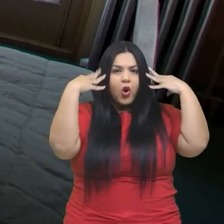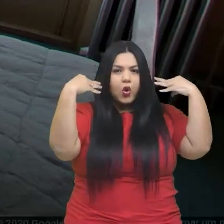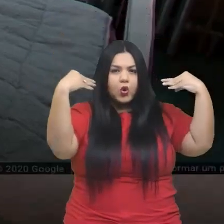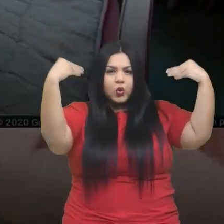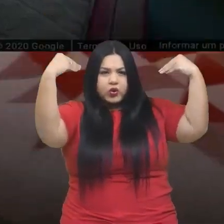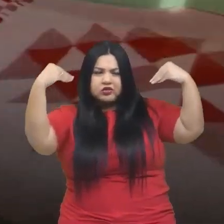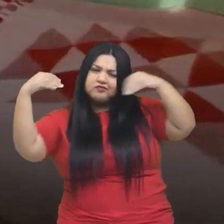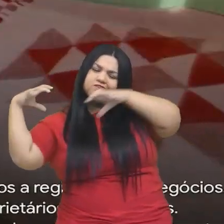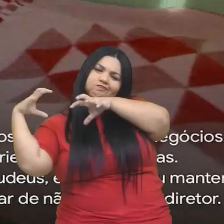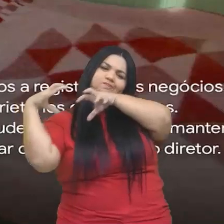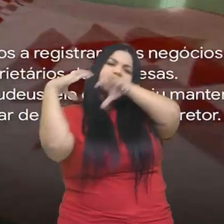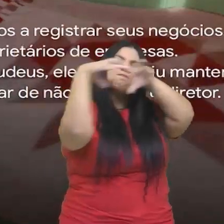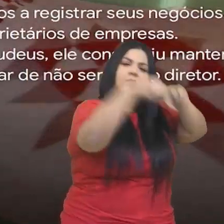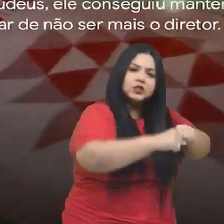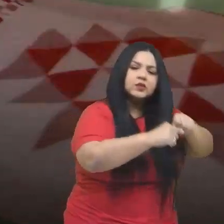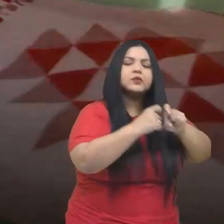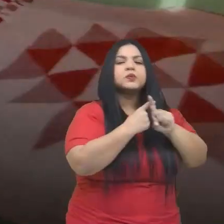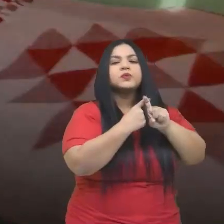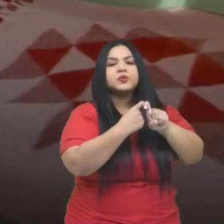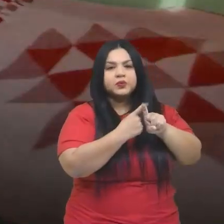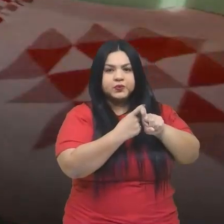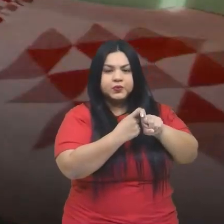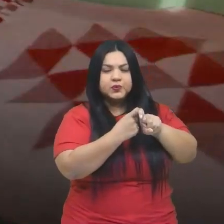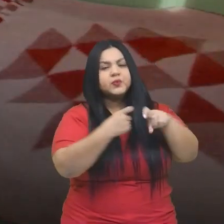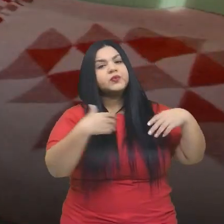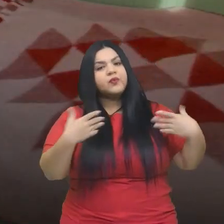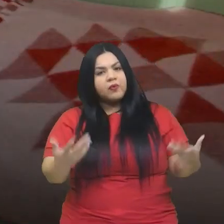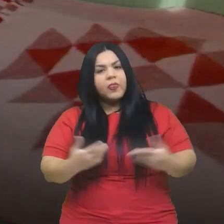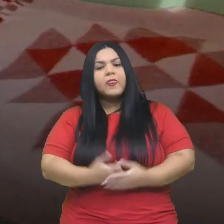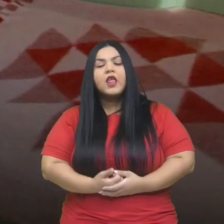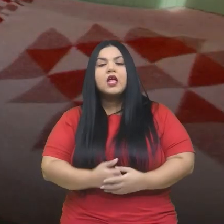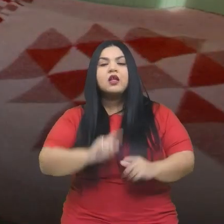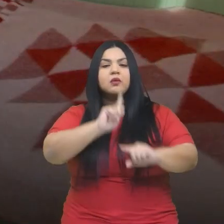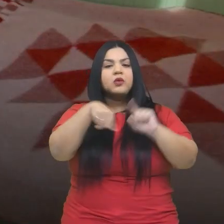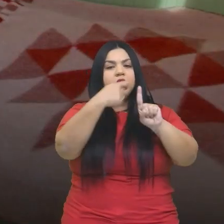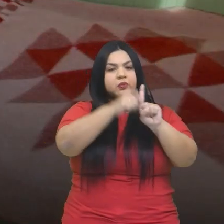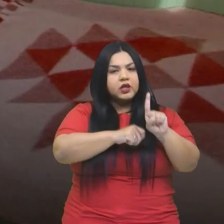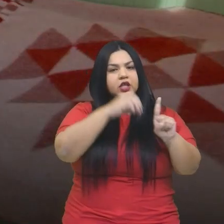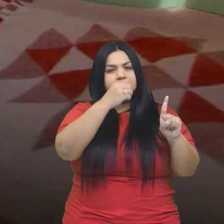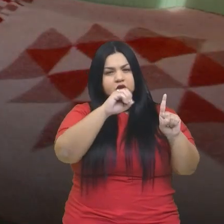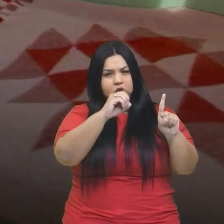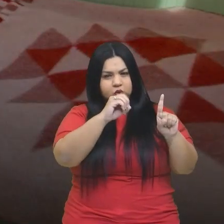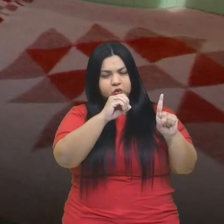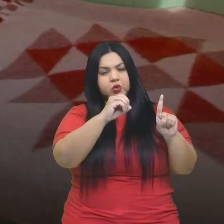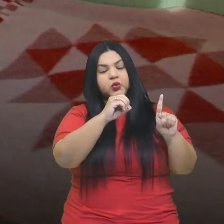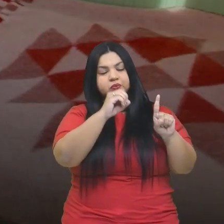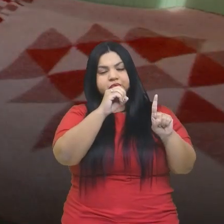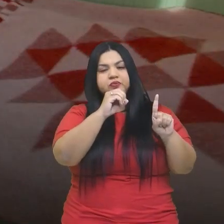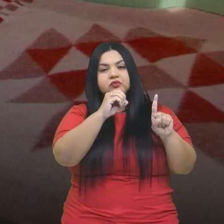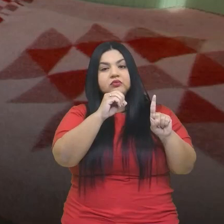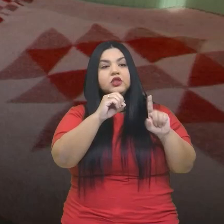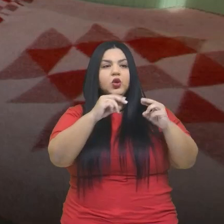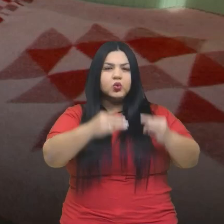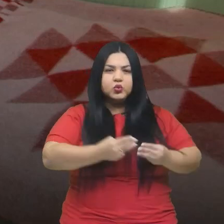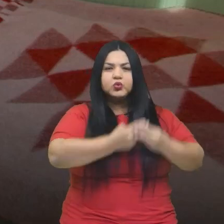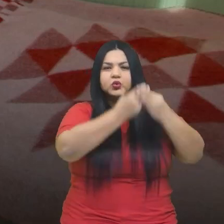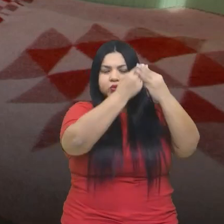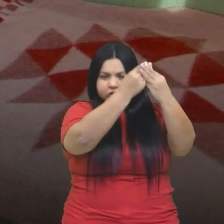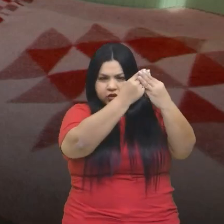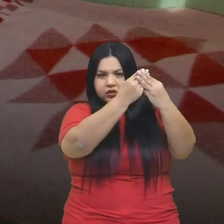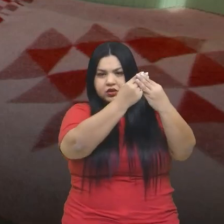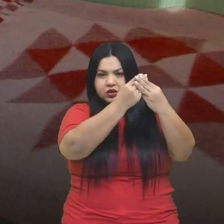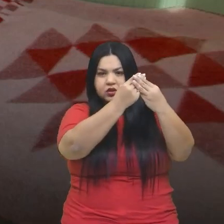ocupada pelos nazistas, né? E aí, em outubro de 1940, os judeus foram obrigados a registrar